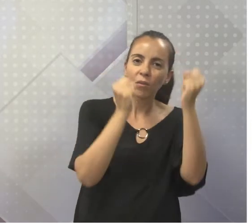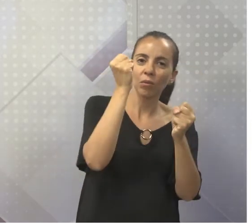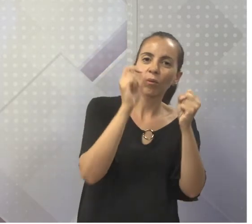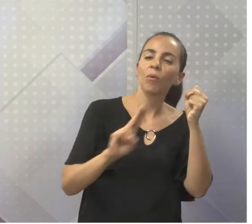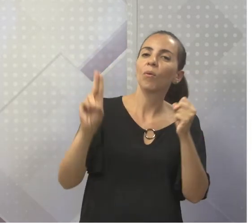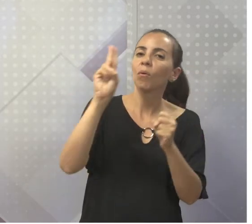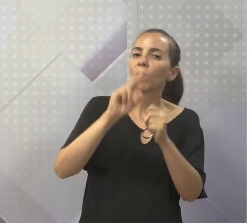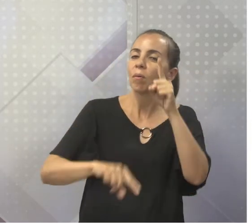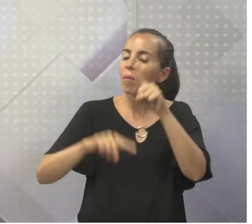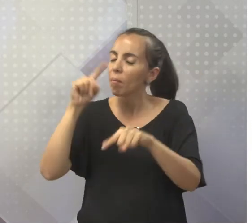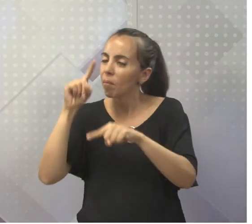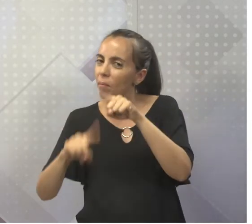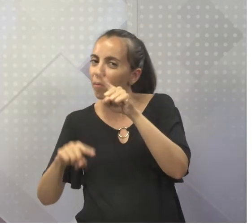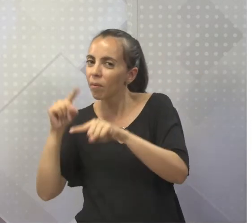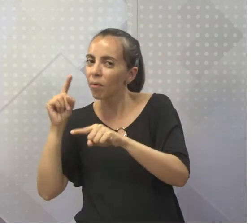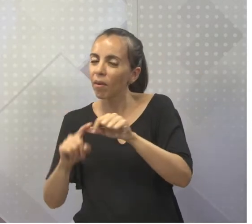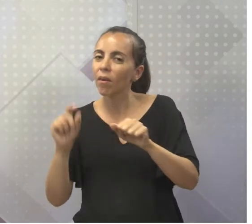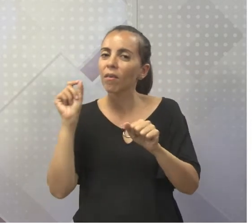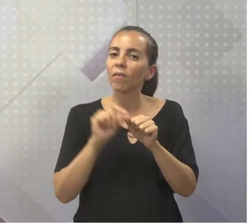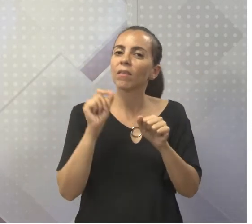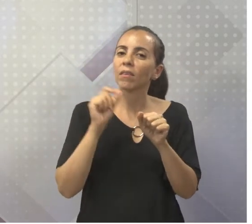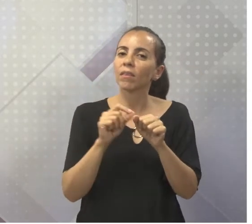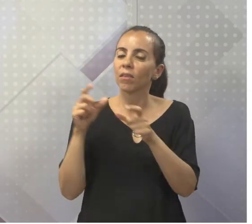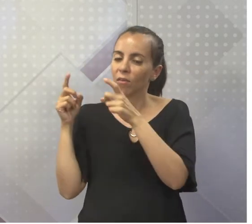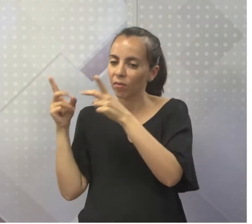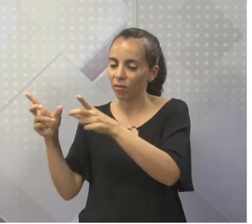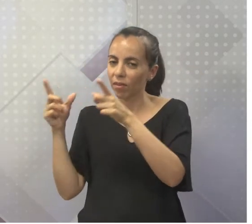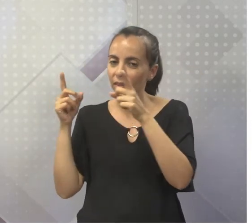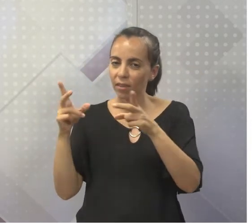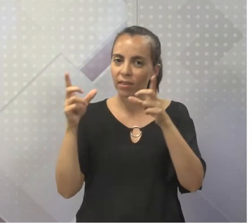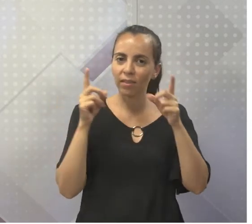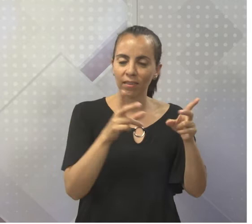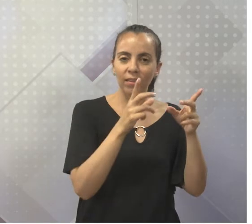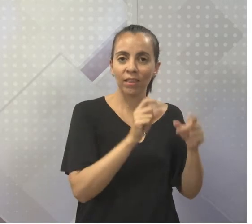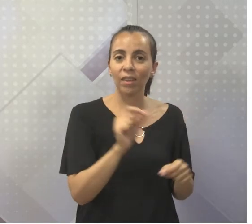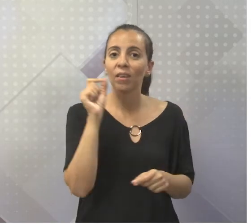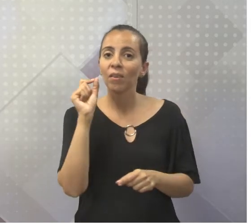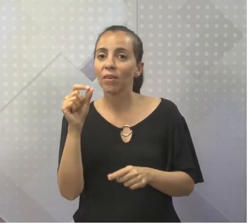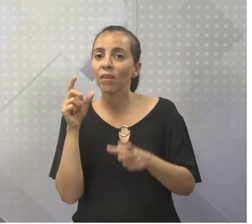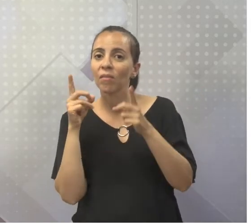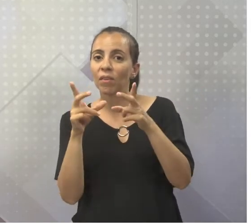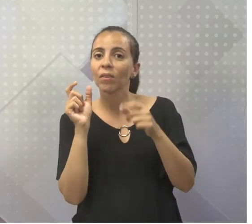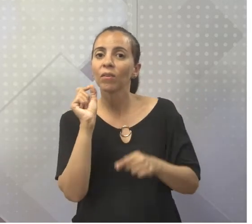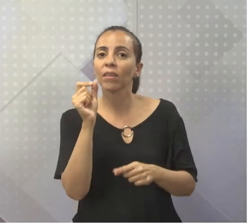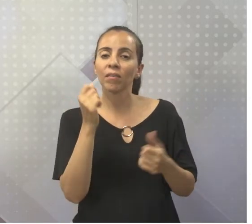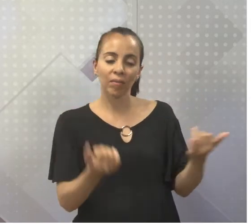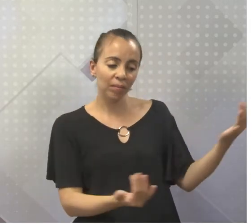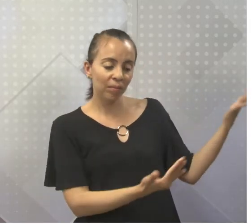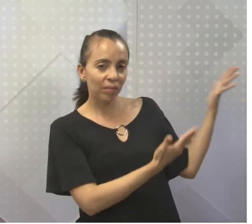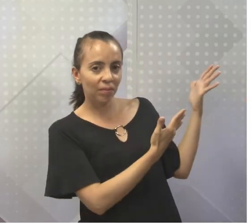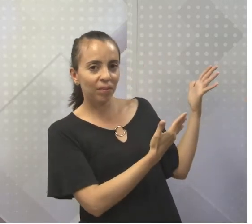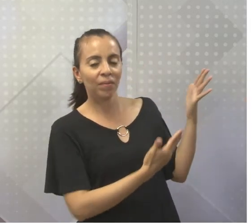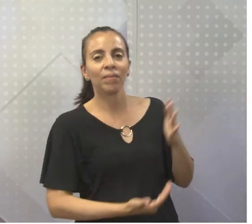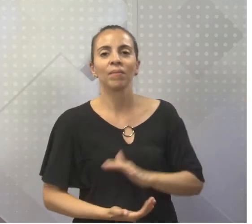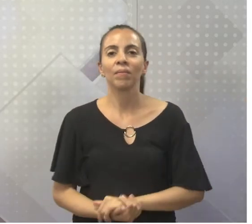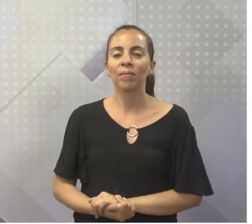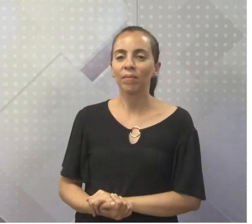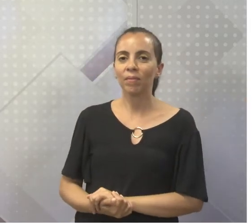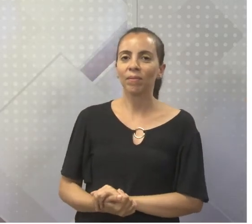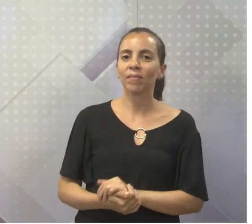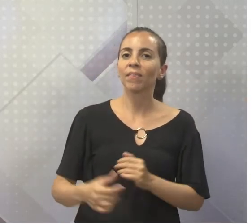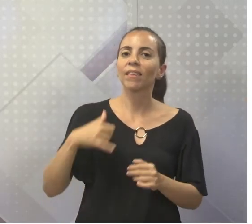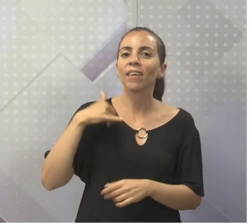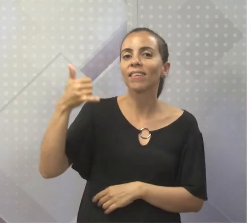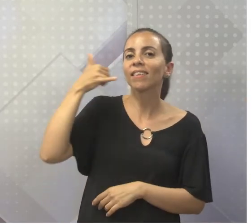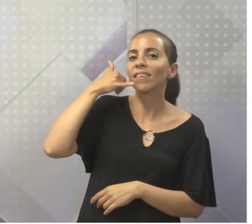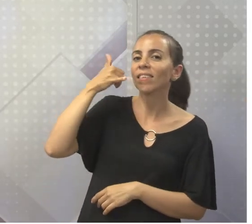para ser para produzir o que vai ser vendido no Centro de Comércio e olha o que é menina olha o